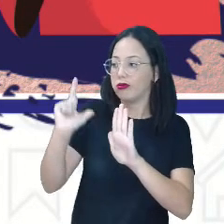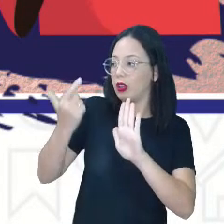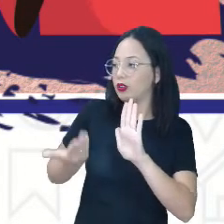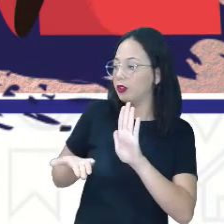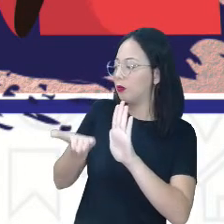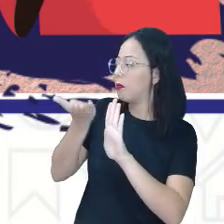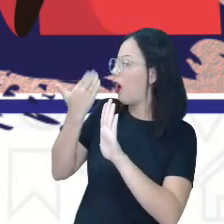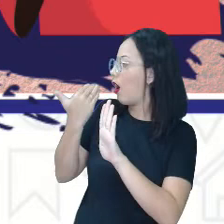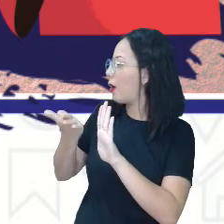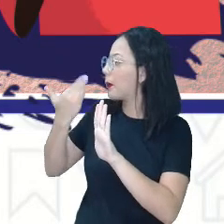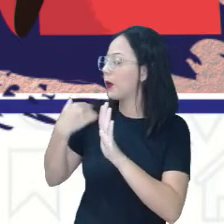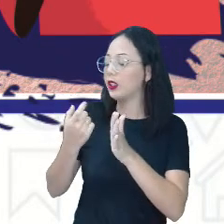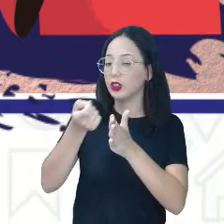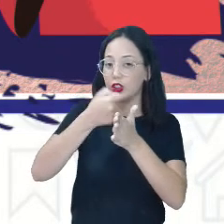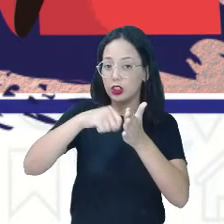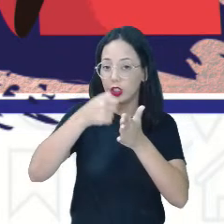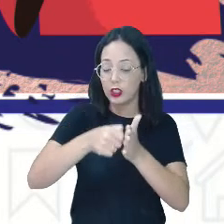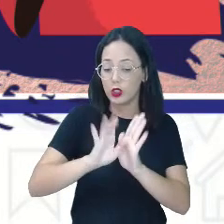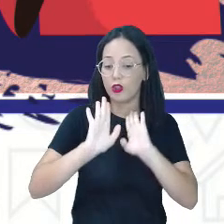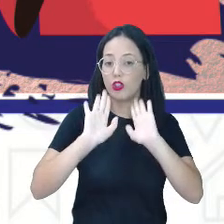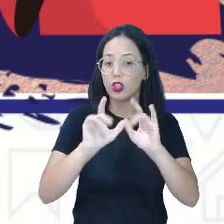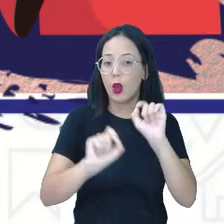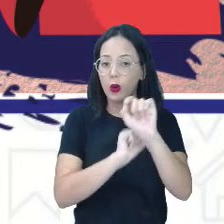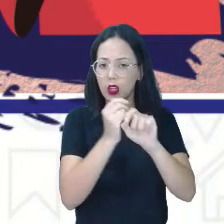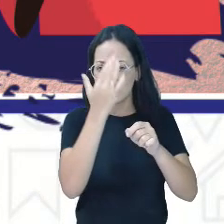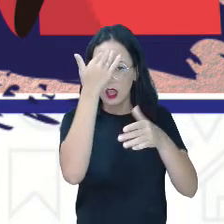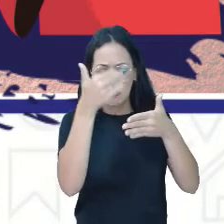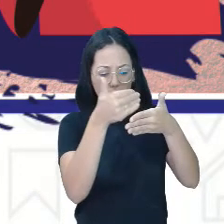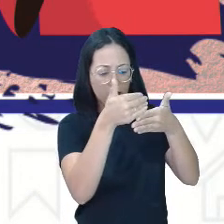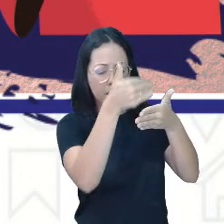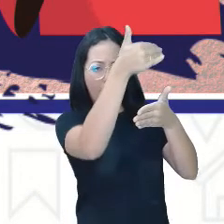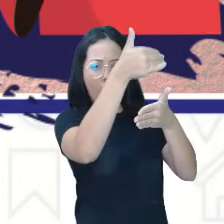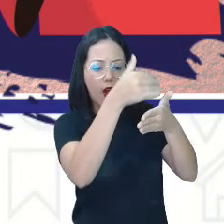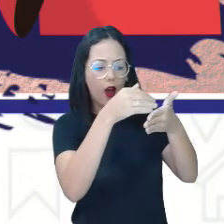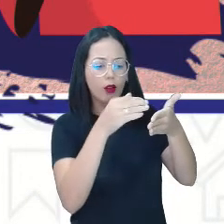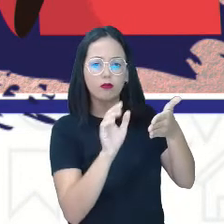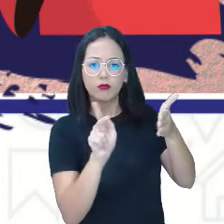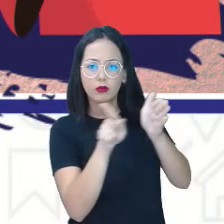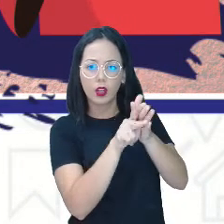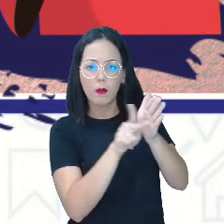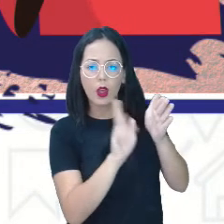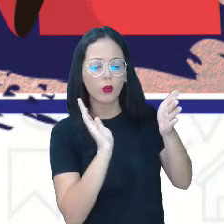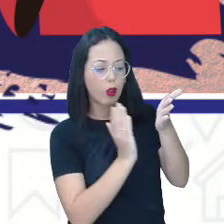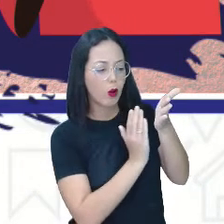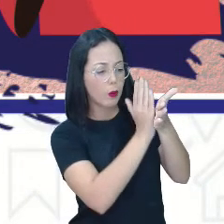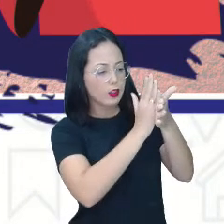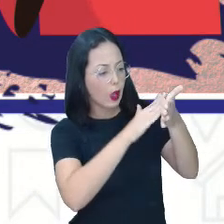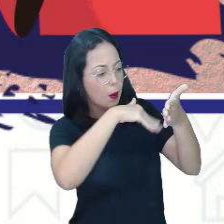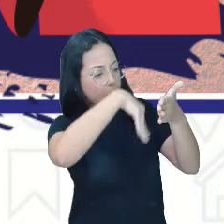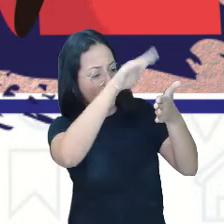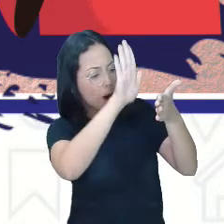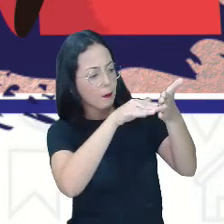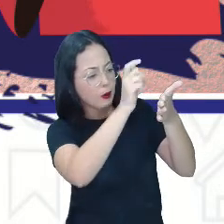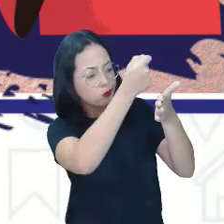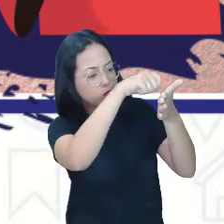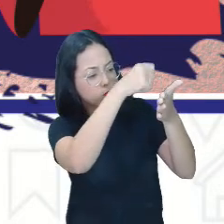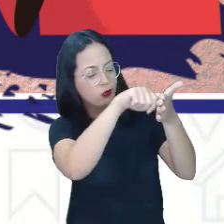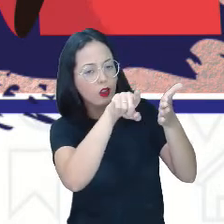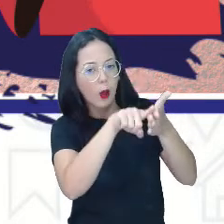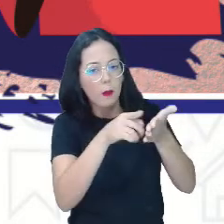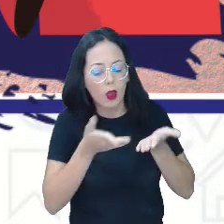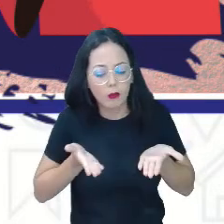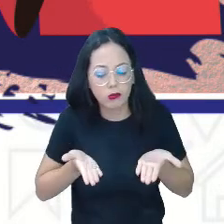os chineses já esculpiam o texto num pedaço de madeira, mergulhavam na tinta e imprimiam sobre um papel muito